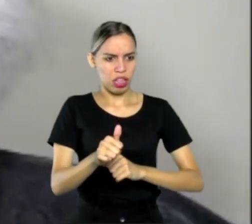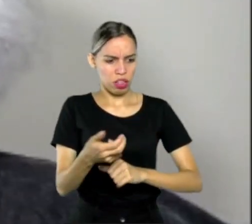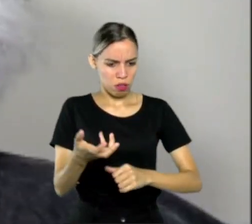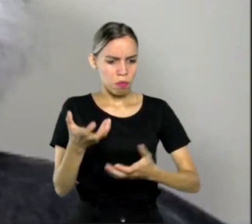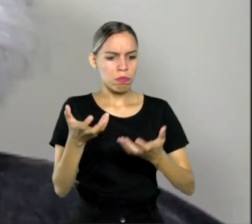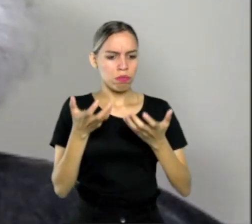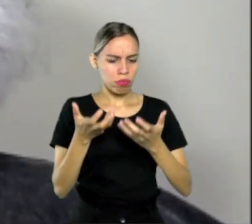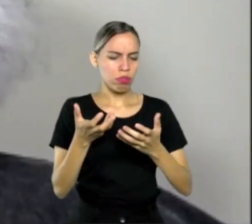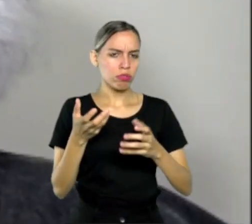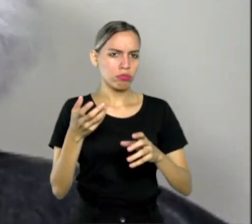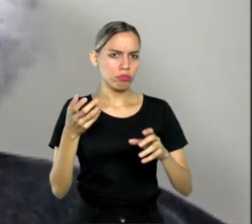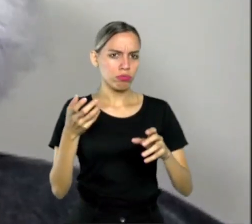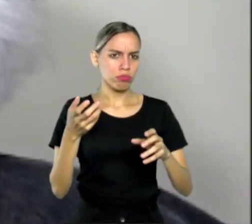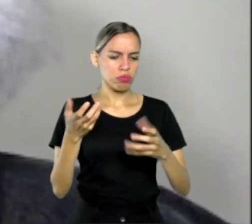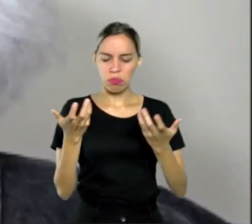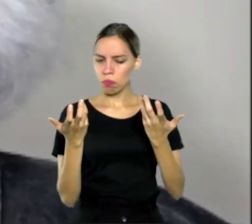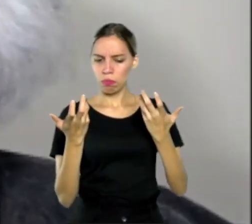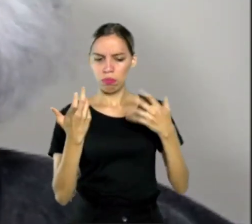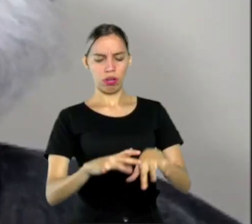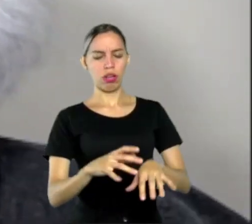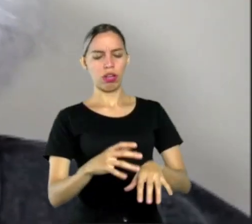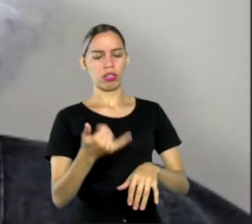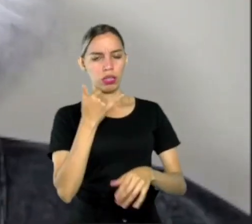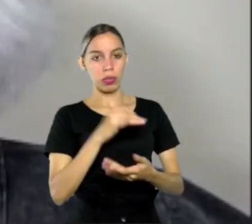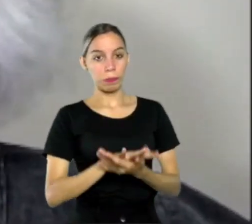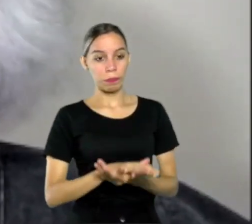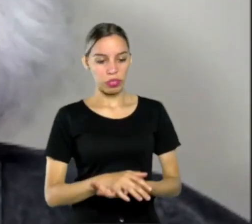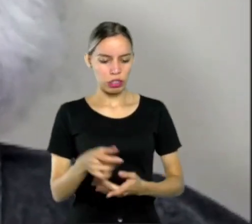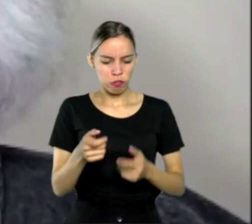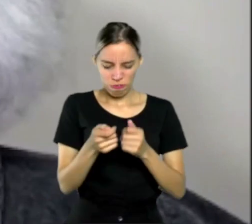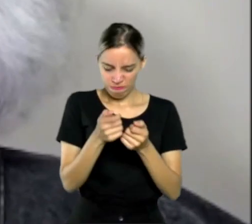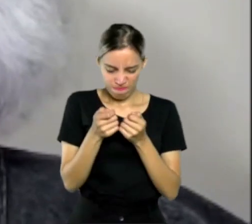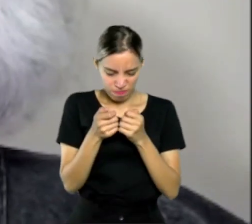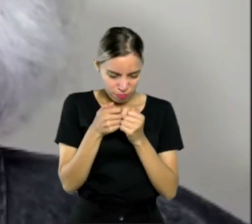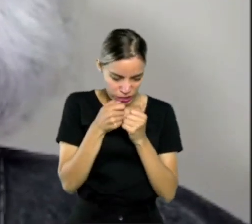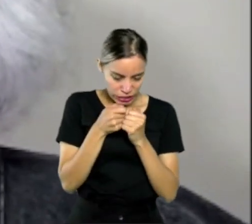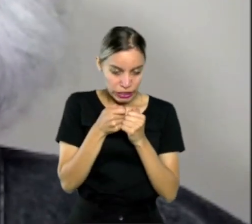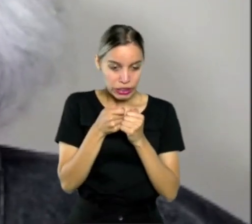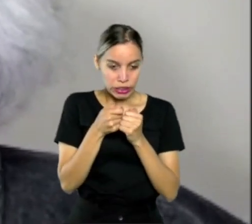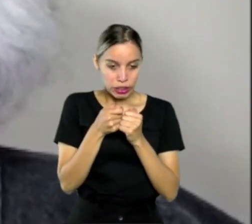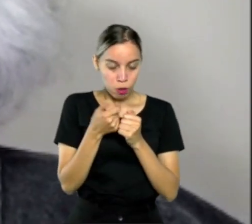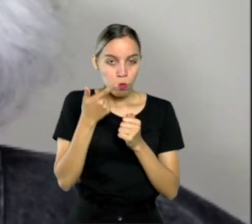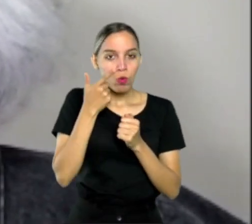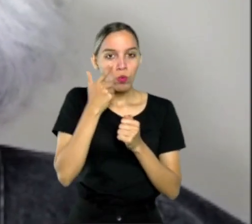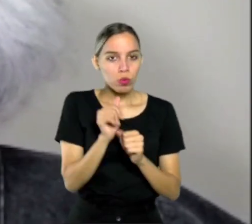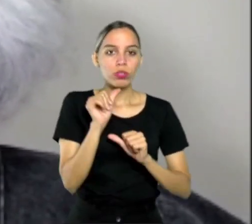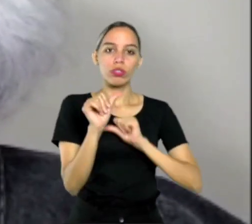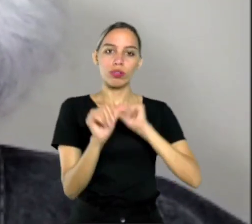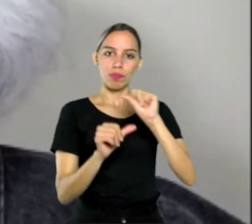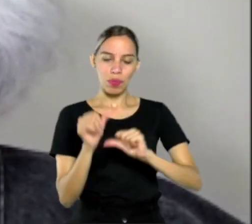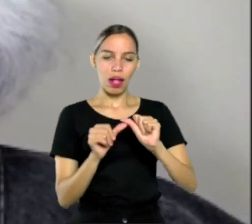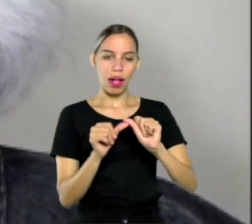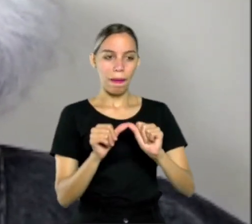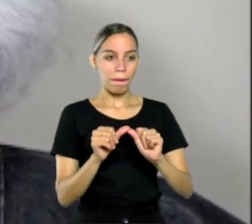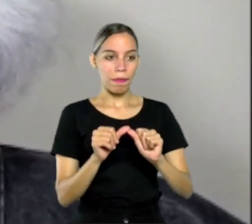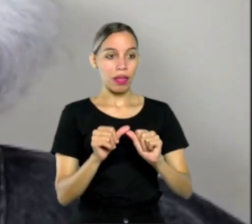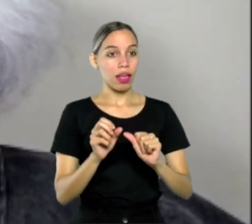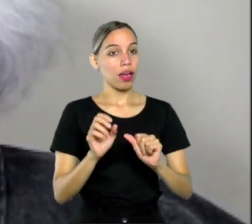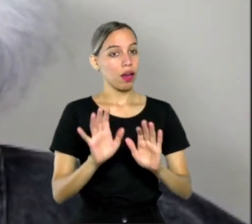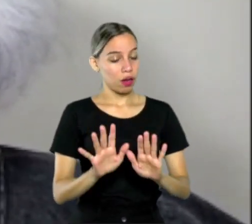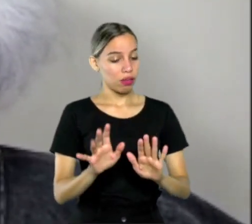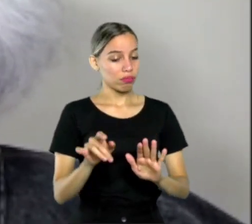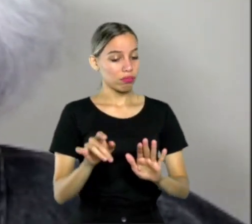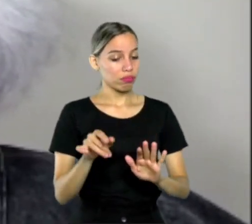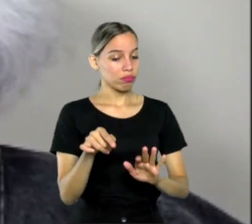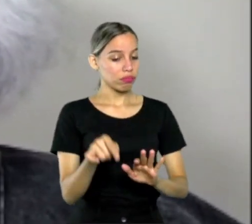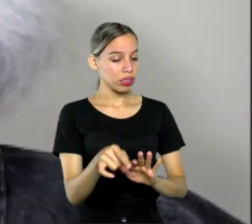saiu. Não há forma de conviver com essa coisa, não. É uma inteligência